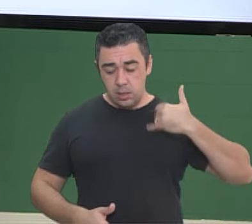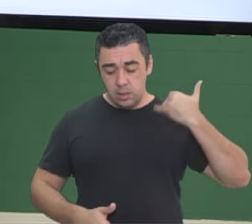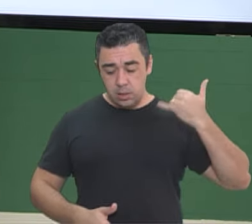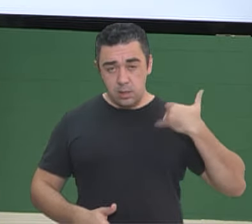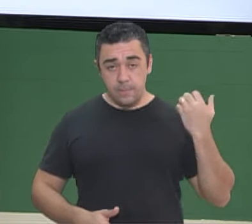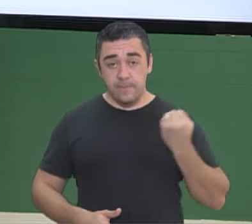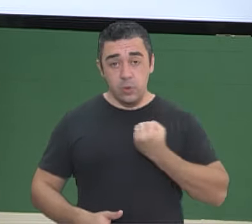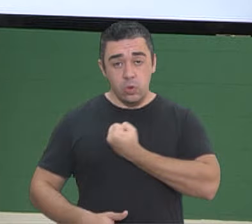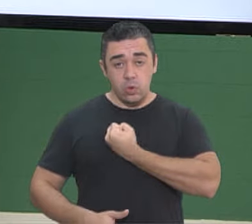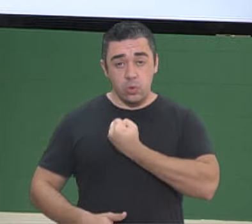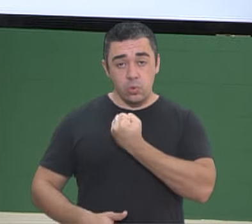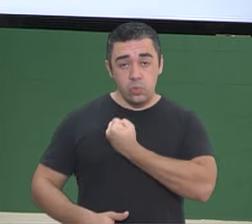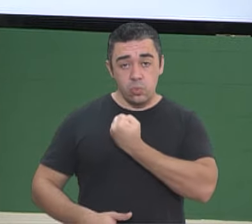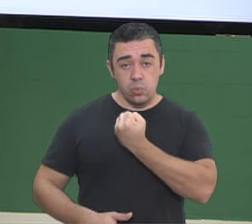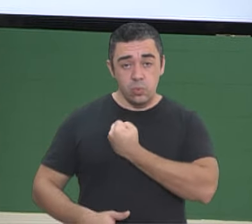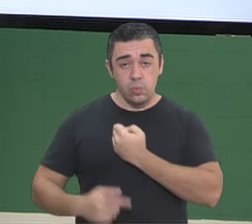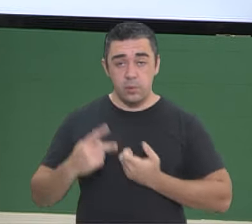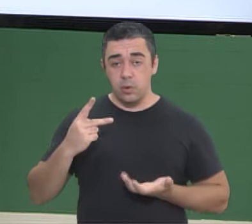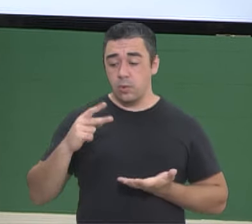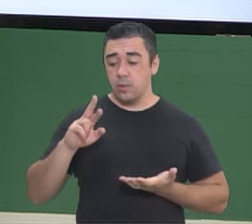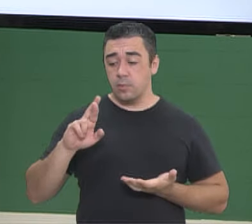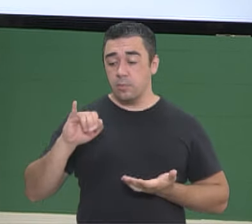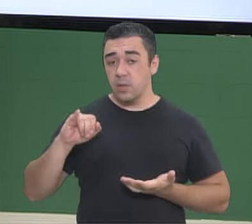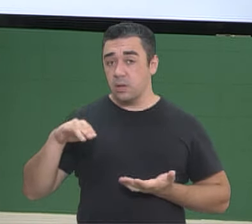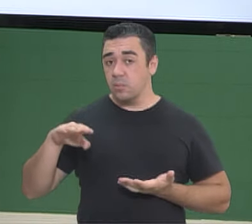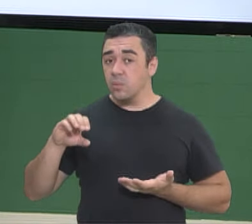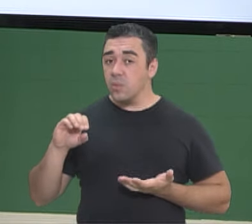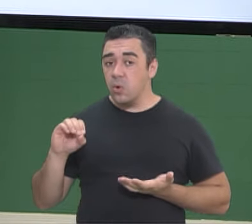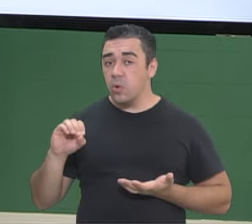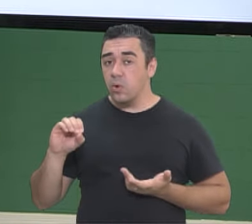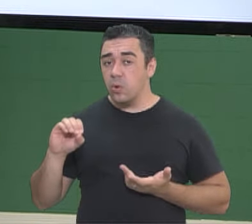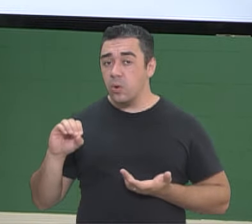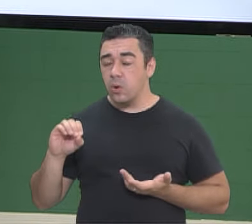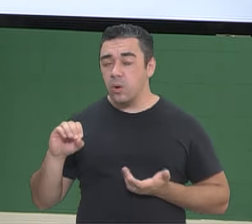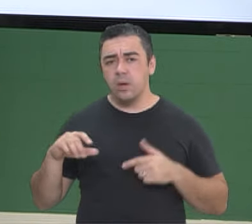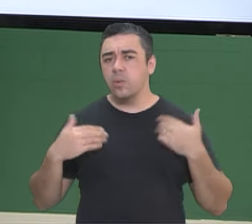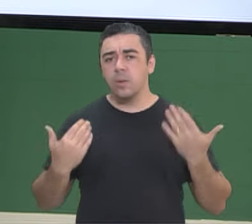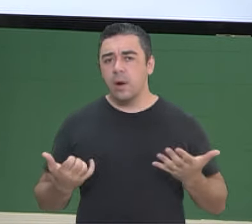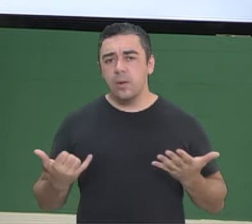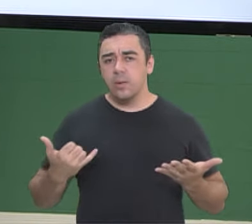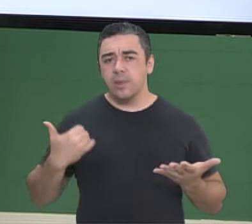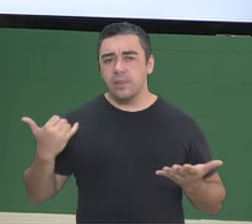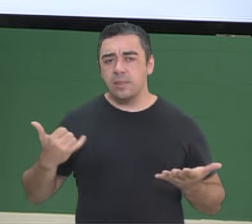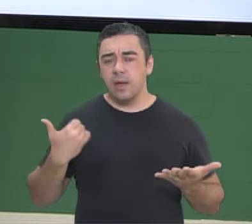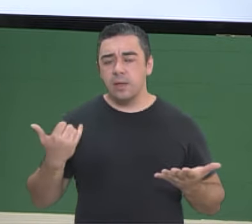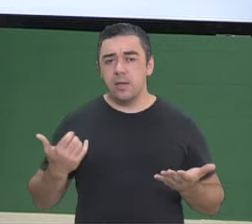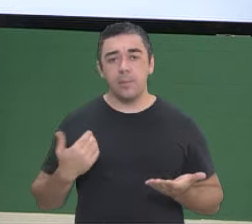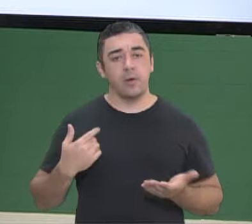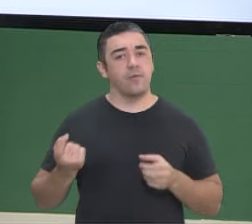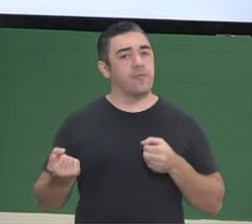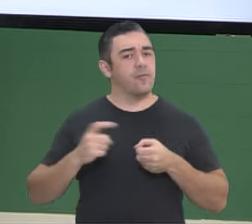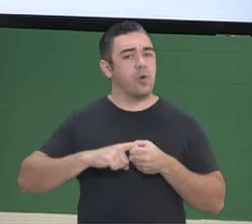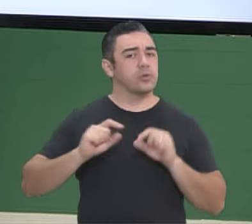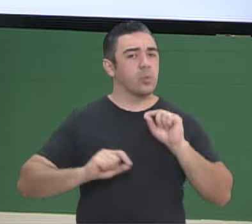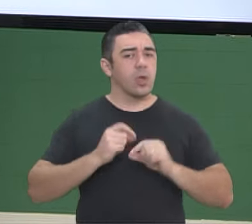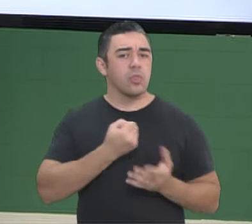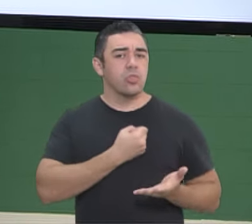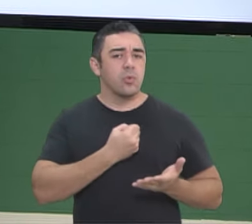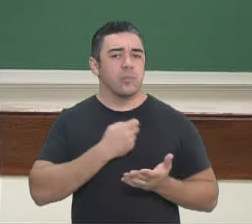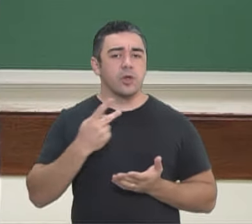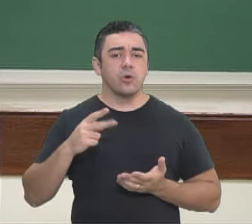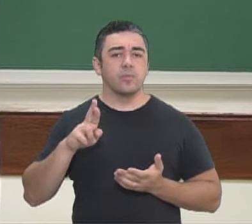por números primos. Quais são nossas idades? Então, primeiro eu vou voltar lá para saber o que é os números primos. Quais são os números